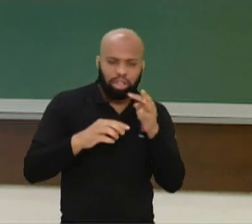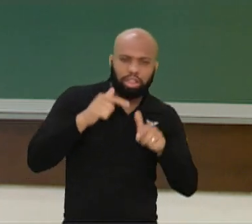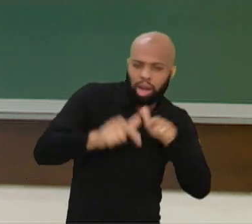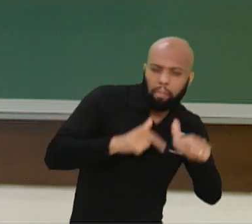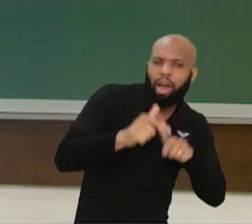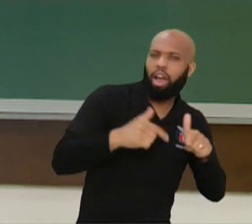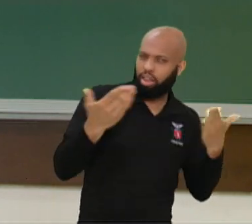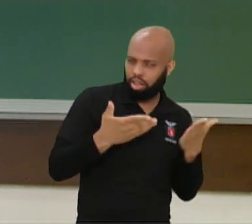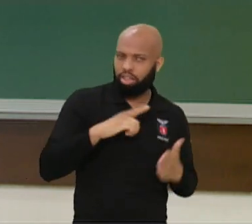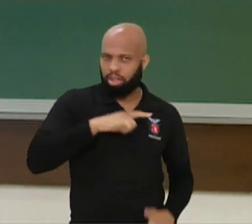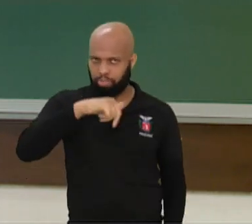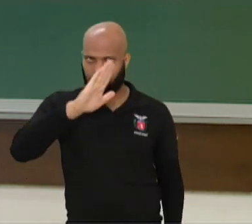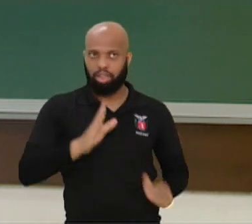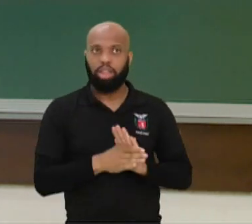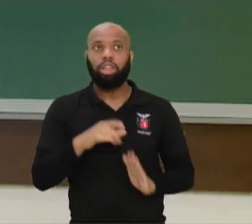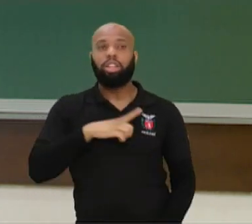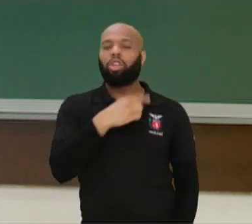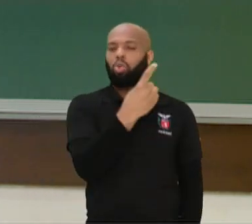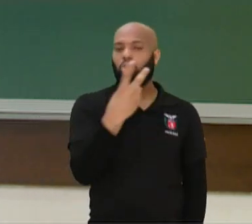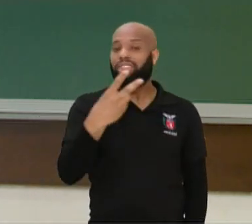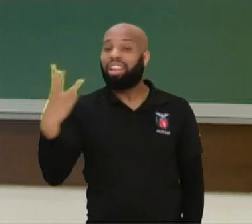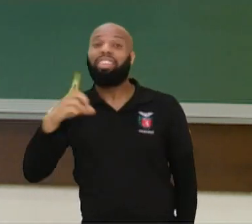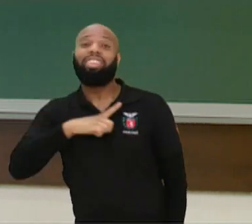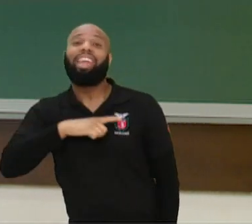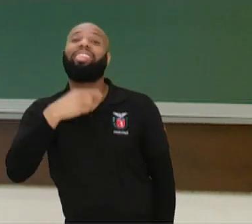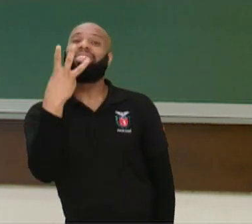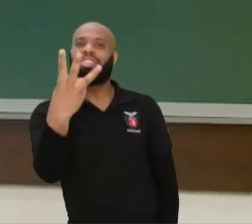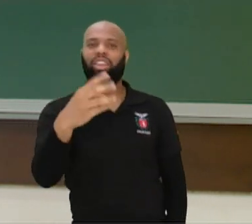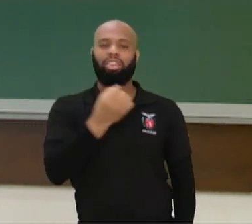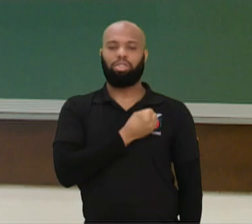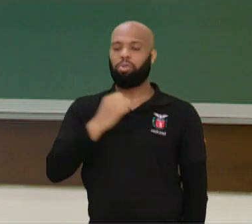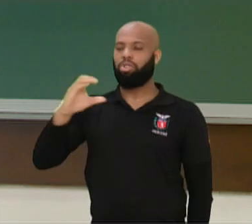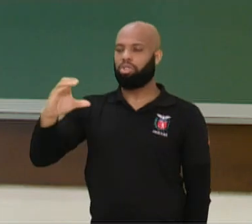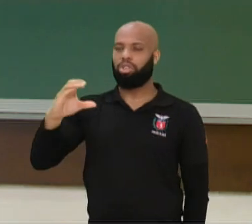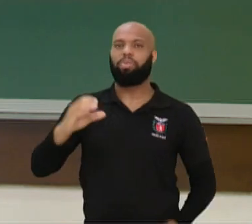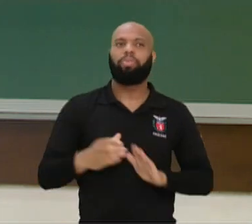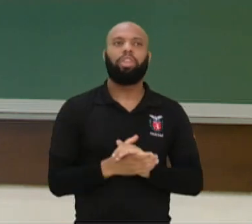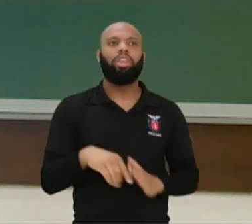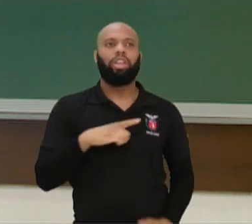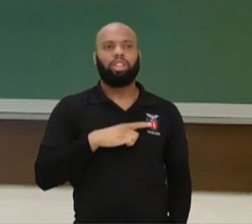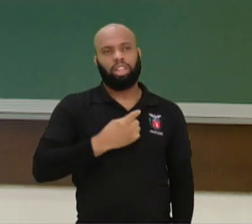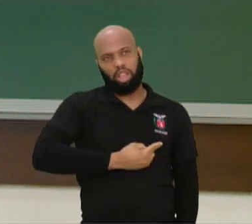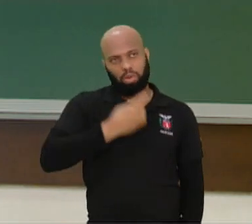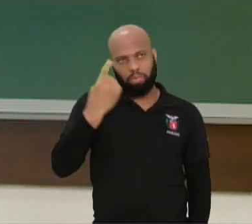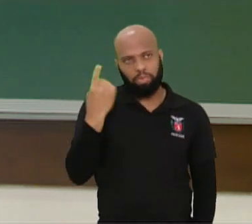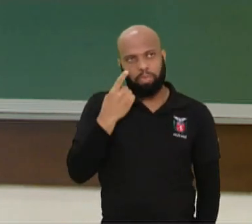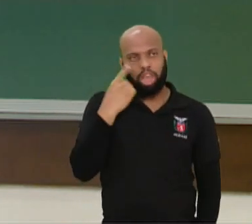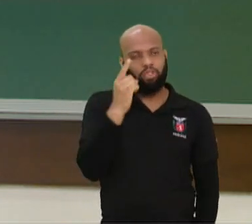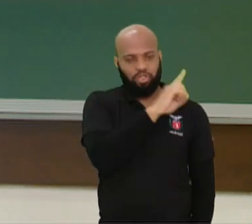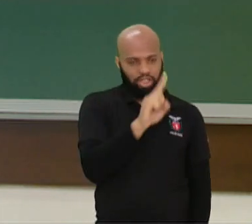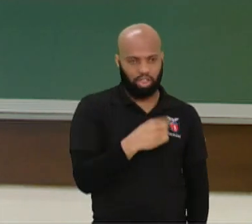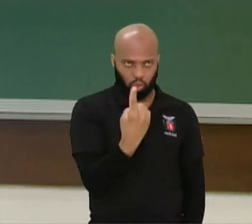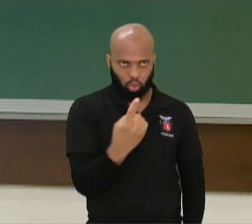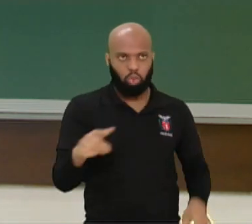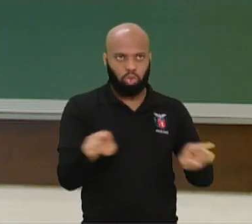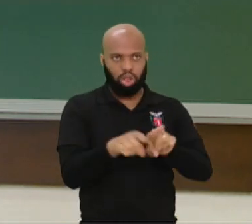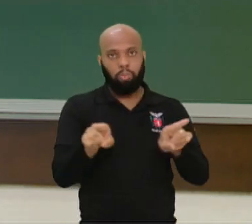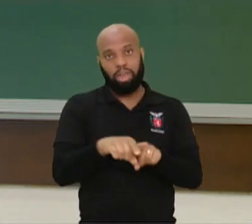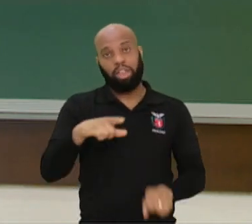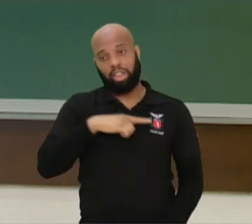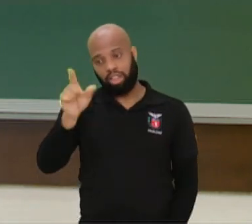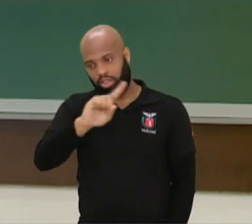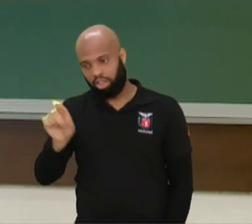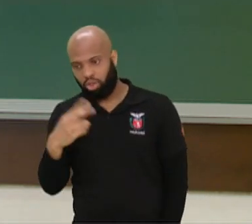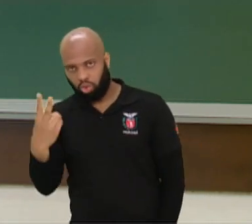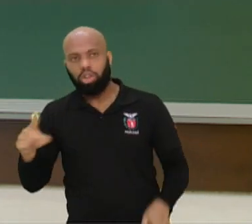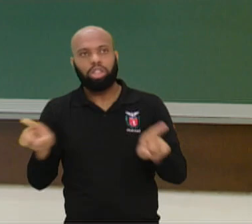temos 1, 2, 3 números complexos. O primeiro, 1 mais I. O segundo, 4 mais